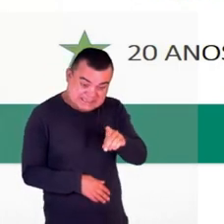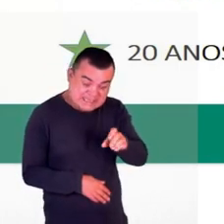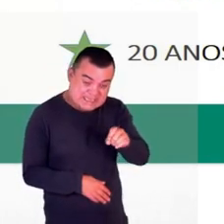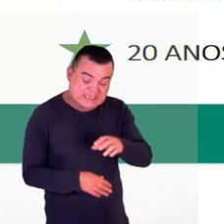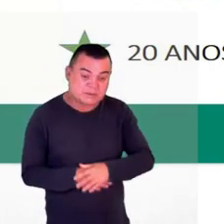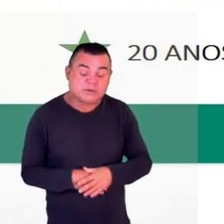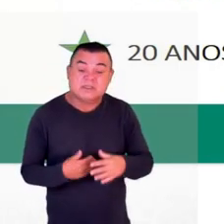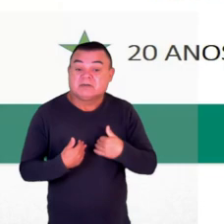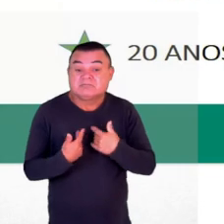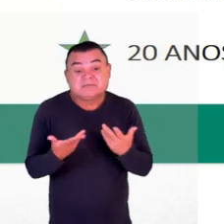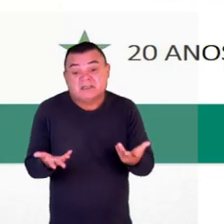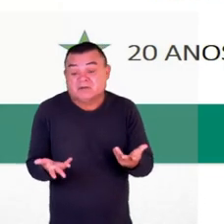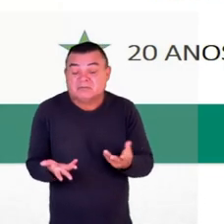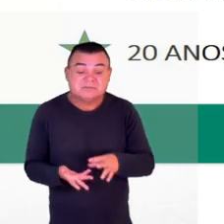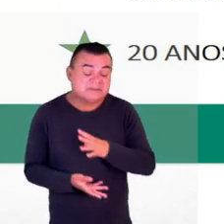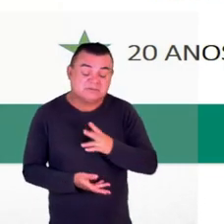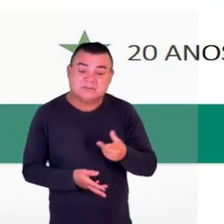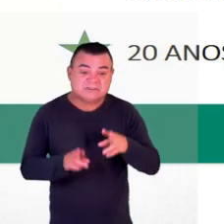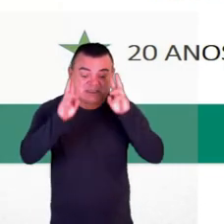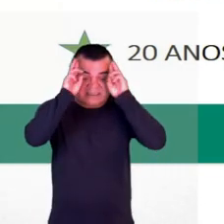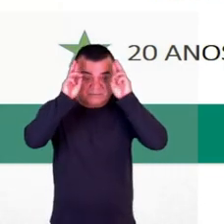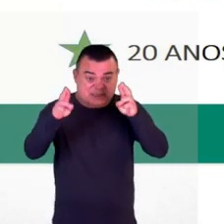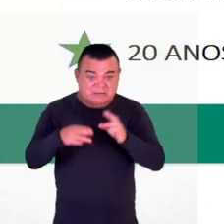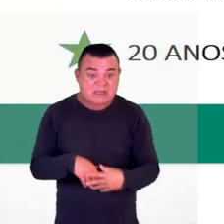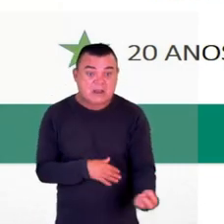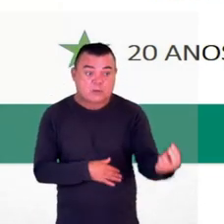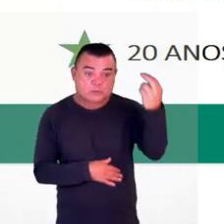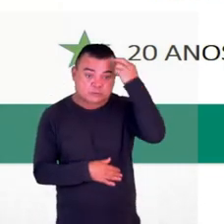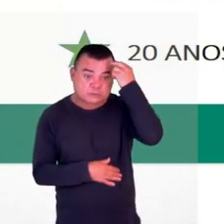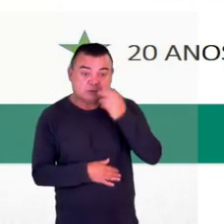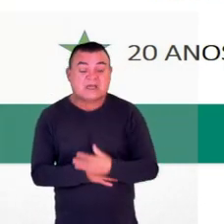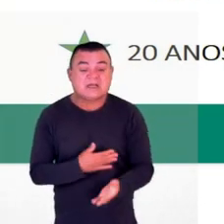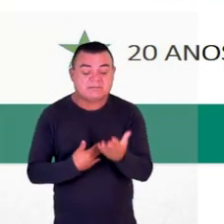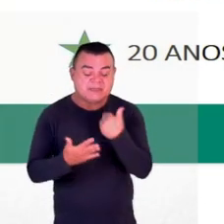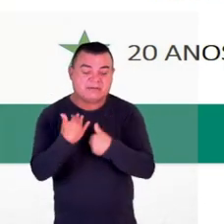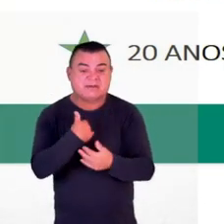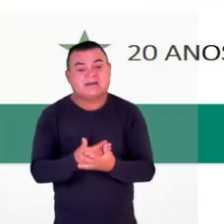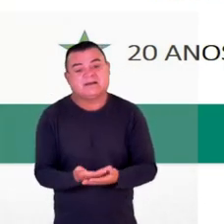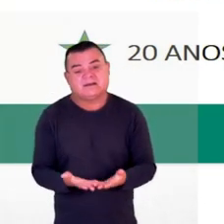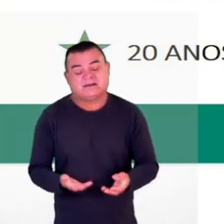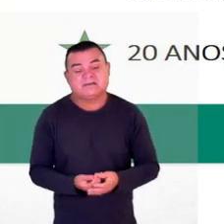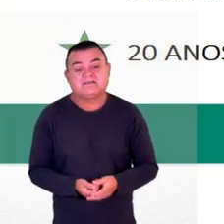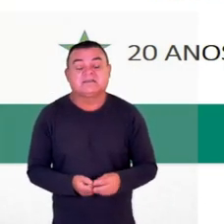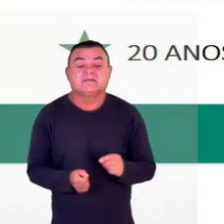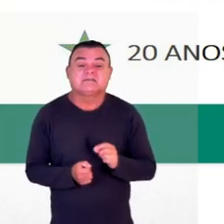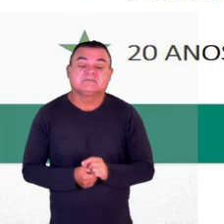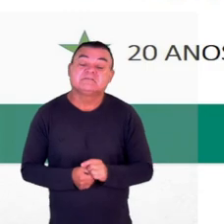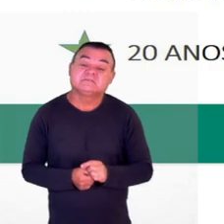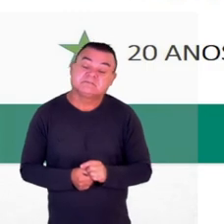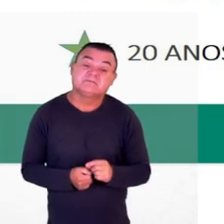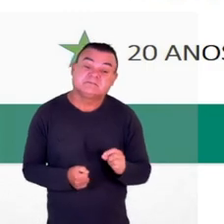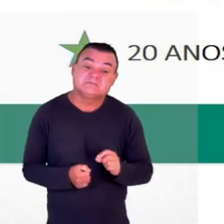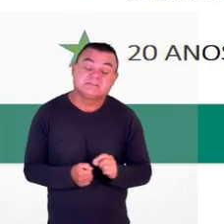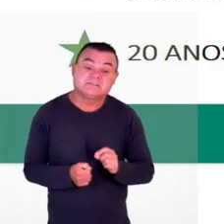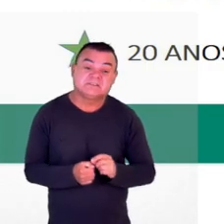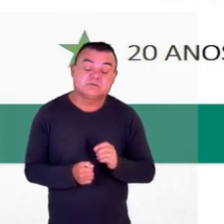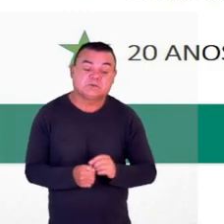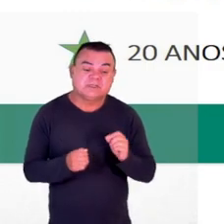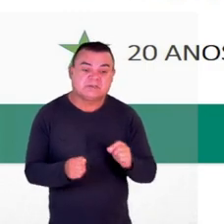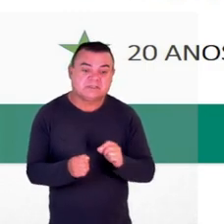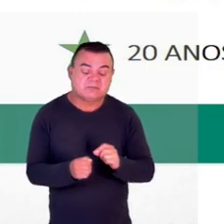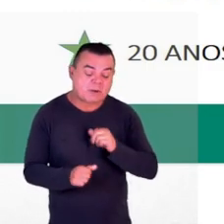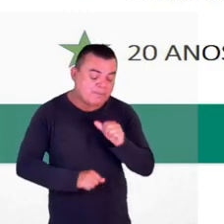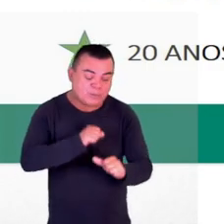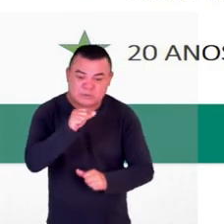desrespeito aí à cultura alimentar desses povos o que tava levando Inclusive a uma transição nutricional muito grave E aí